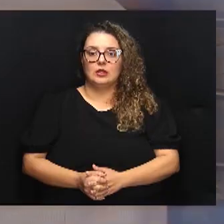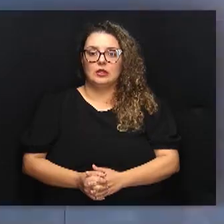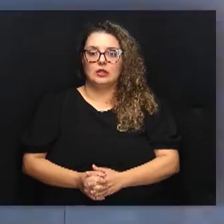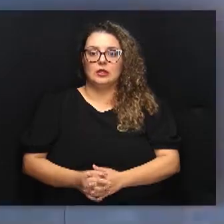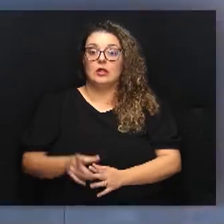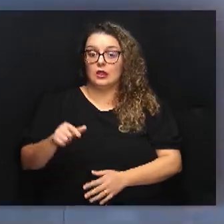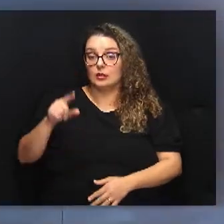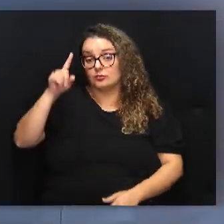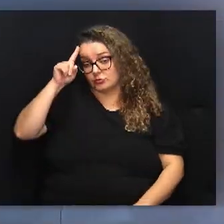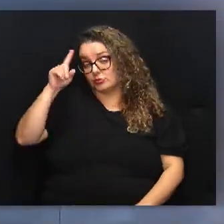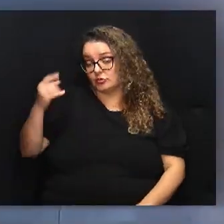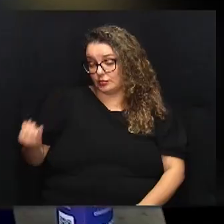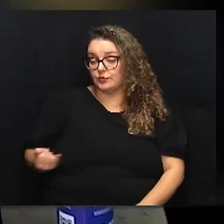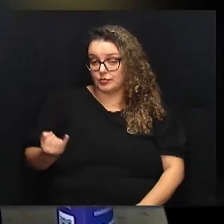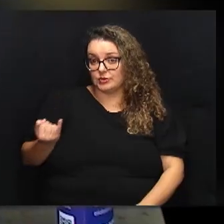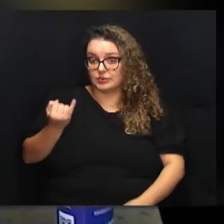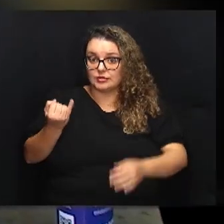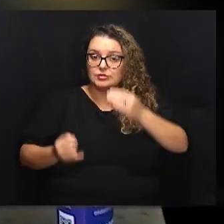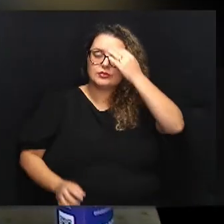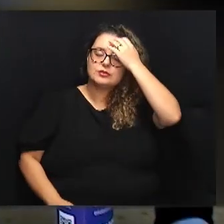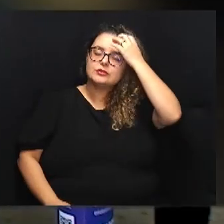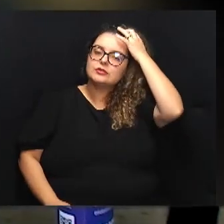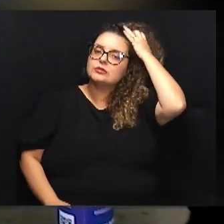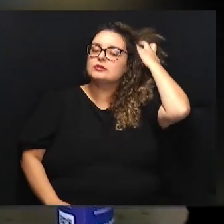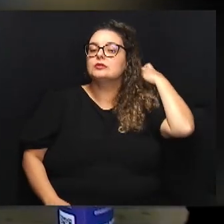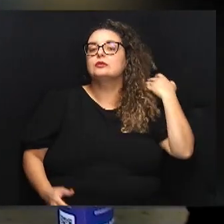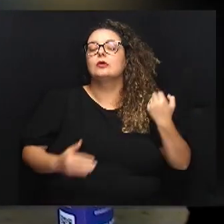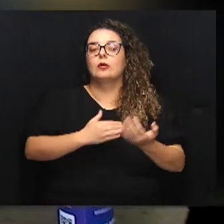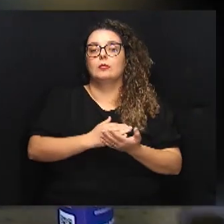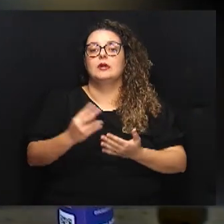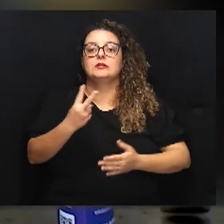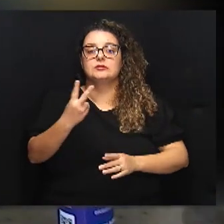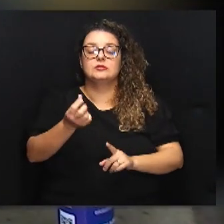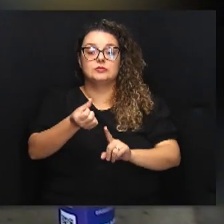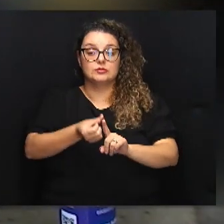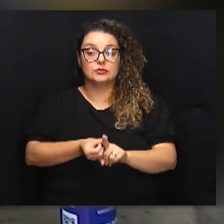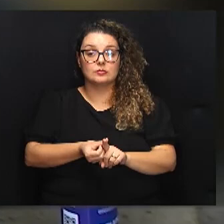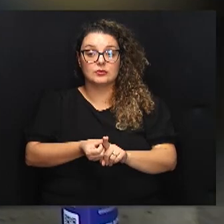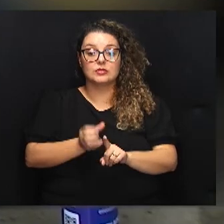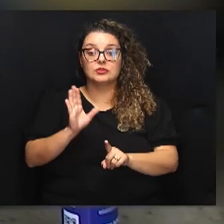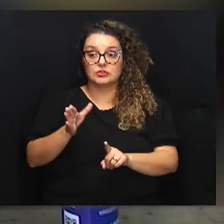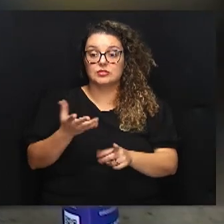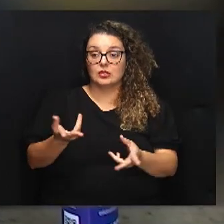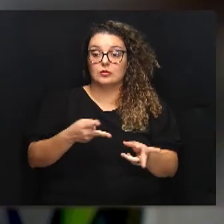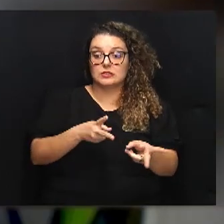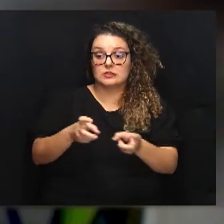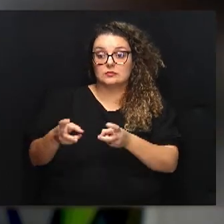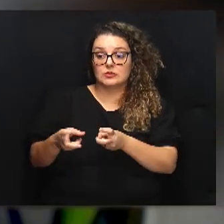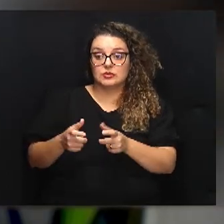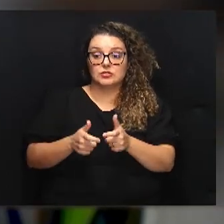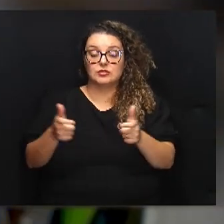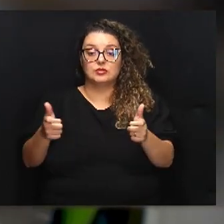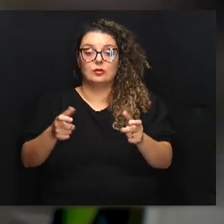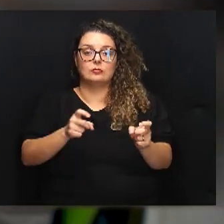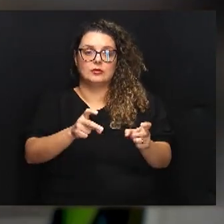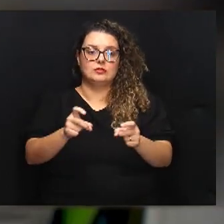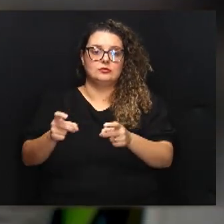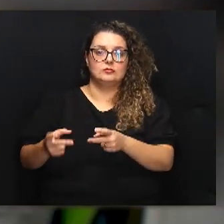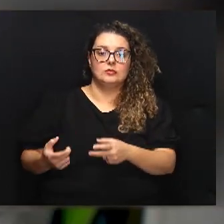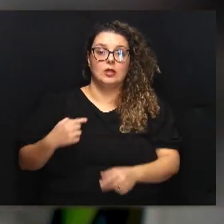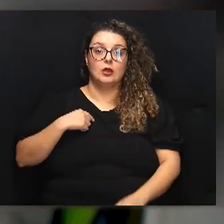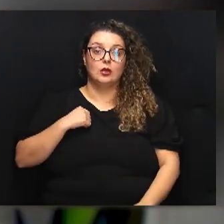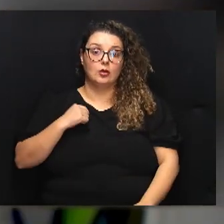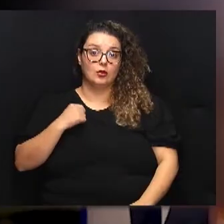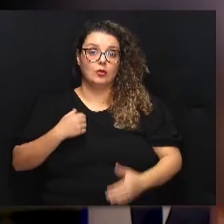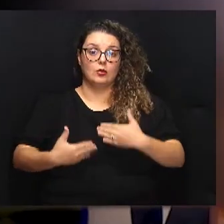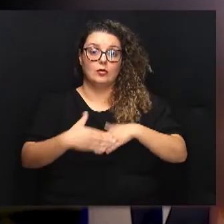uma data muito importante que inicia o segundo semestre, já com essa perspectiva de aumento de venda. Roupa, calçados,